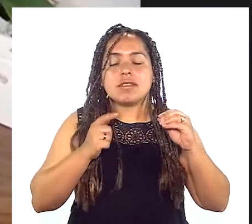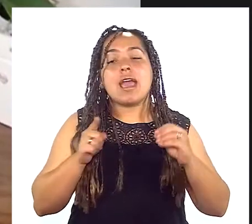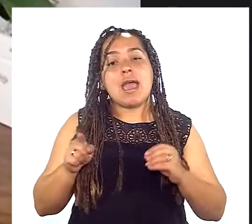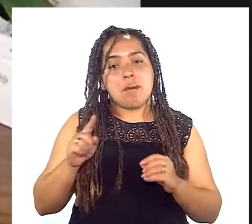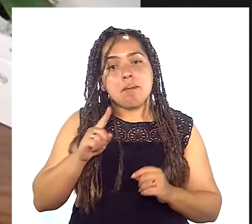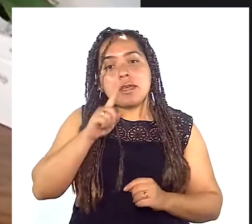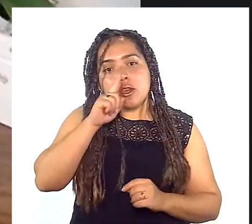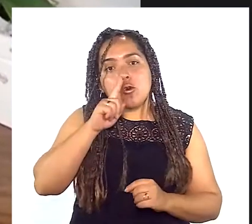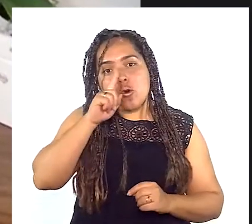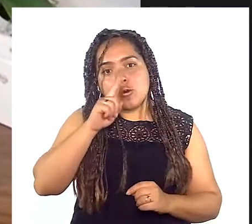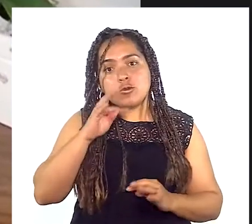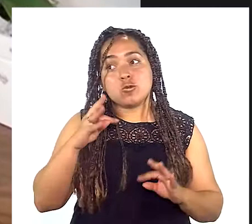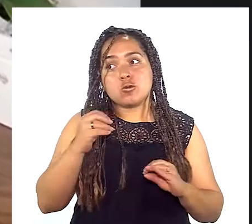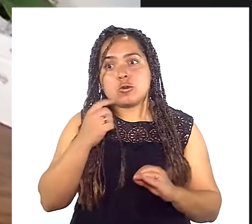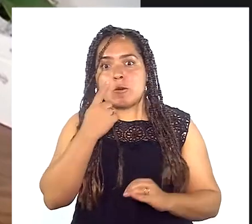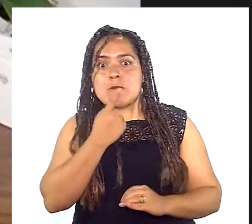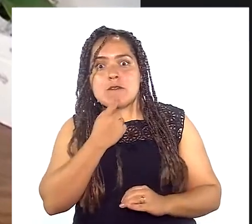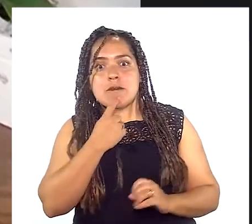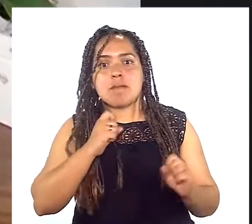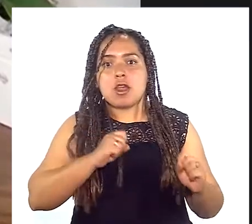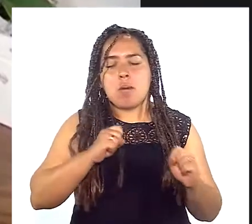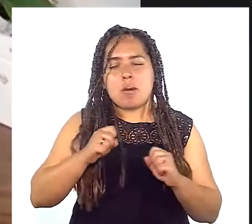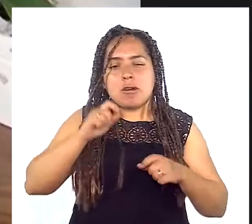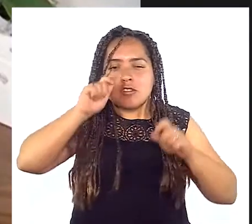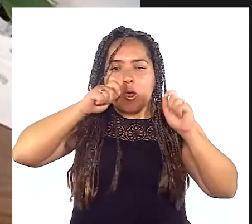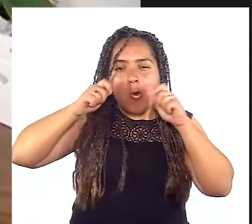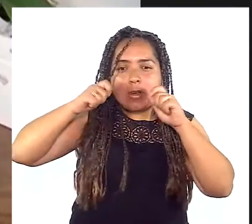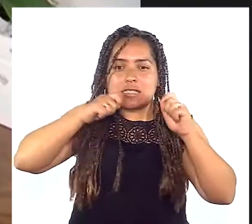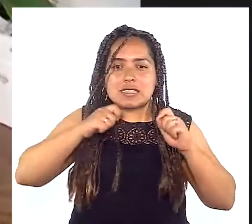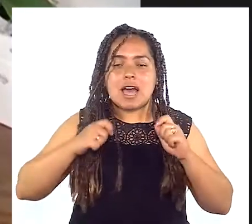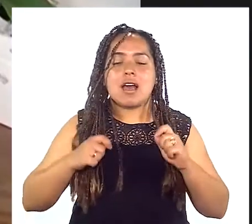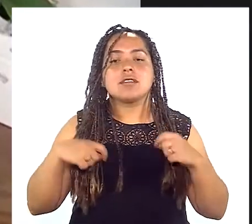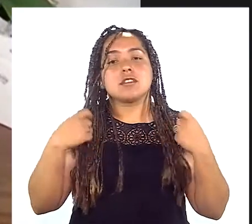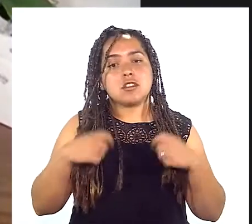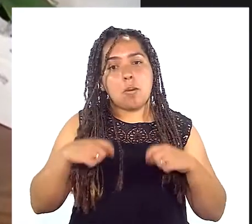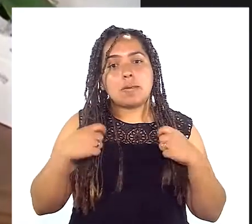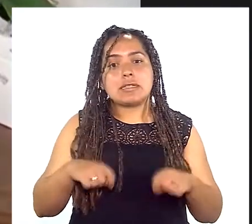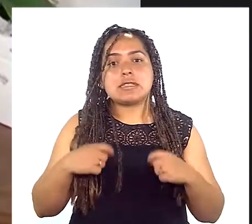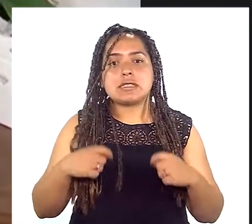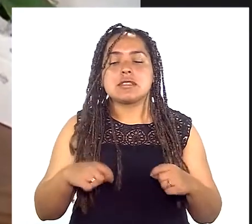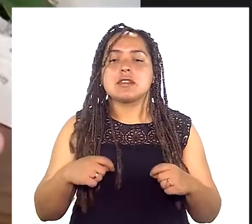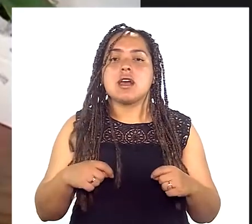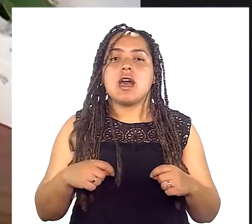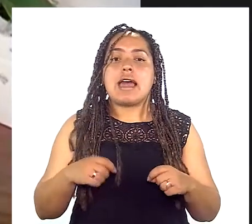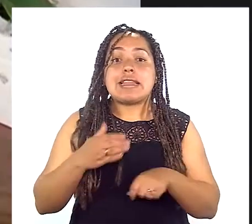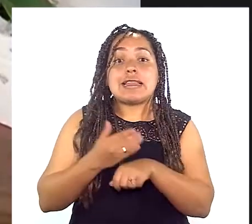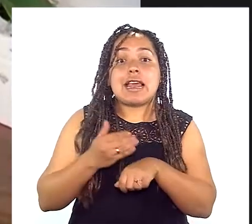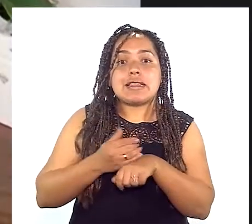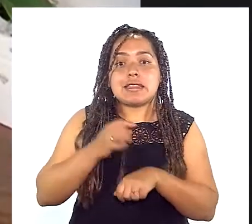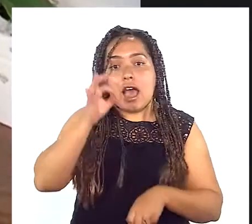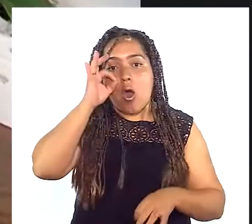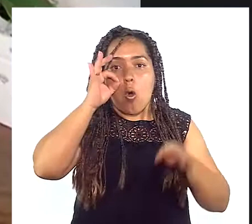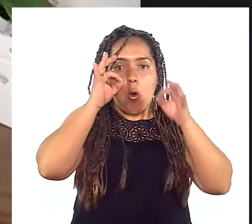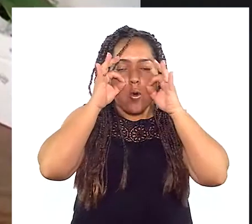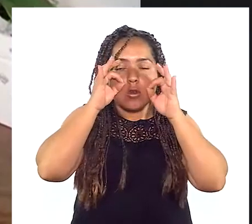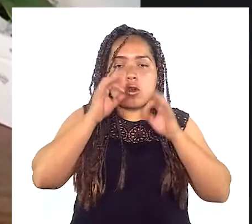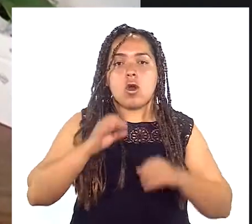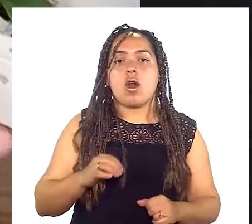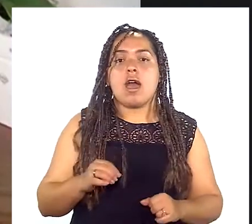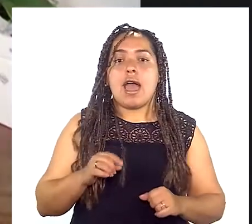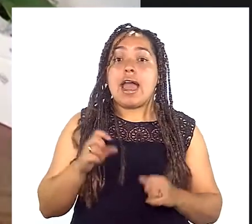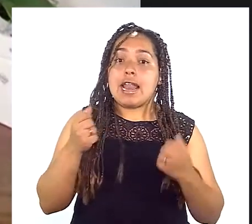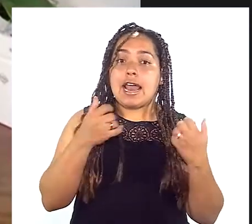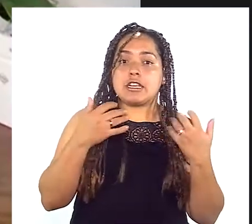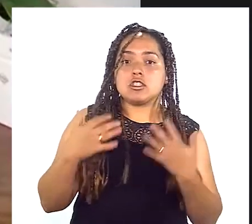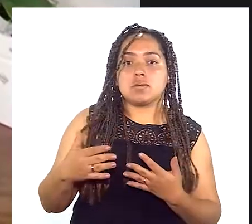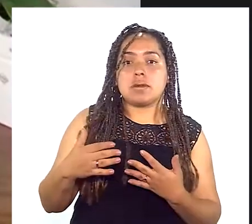sabe que esse ano, né, todas aquelas nossas recomendações, que normalmente a recomendação da OMS, da Sociedade Brasileira de Pediatria, se você